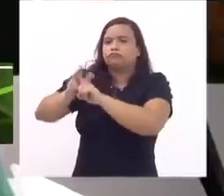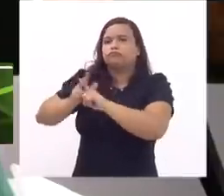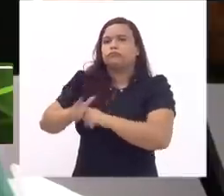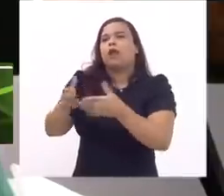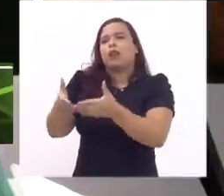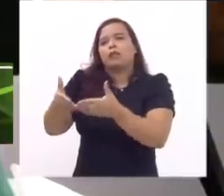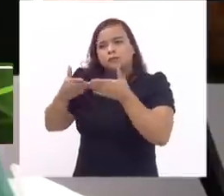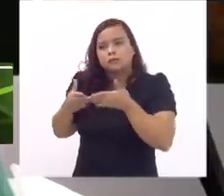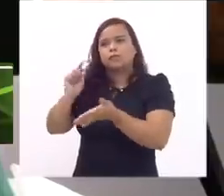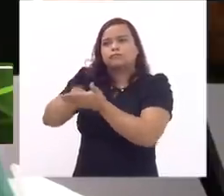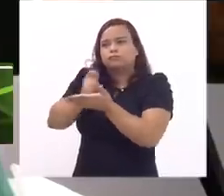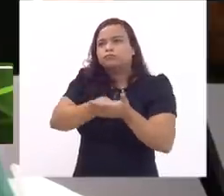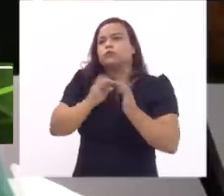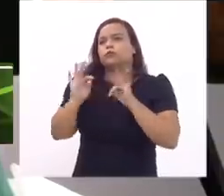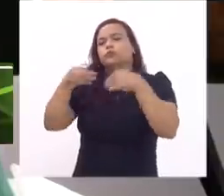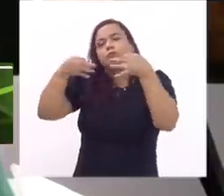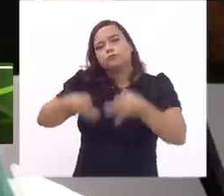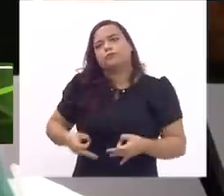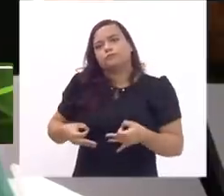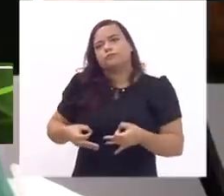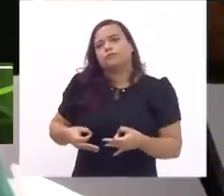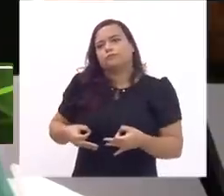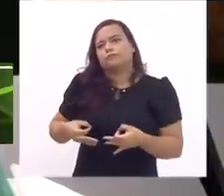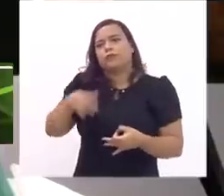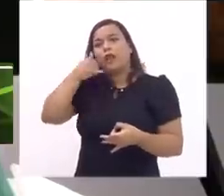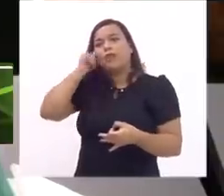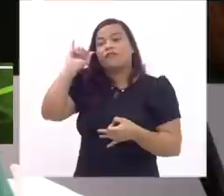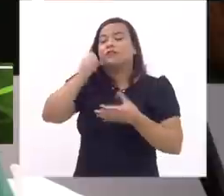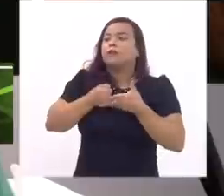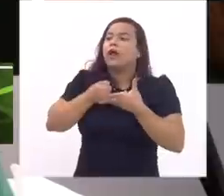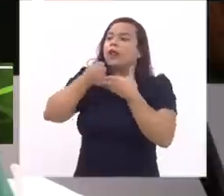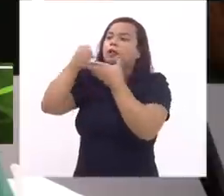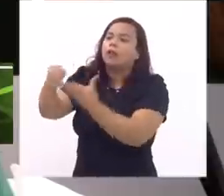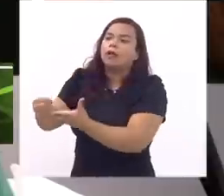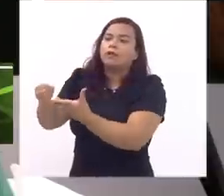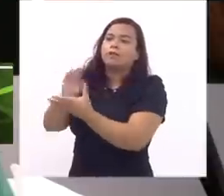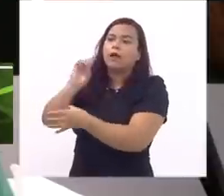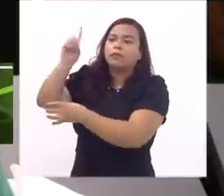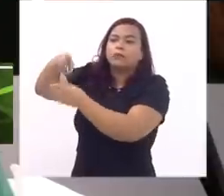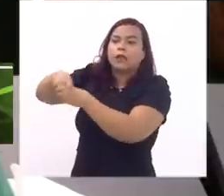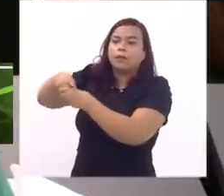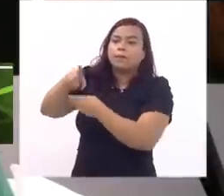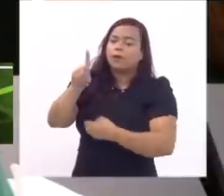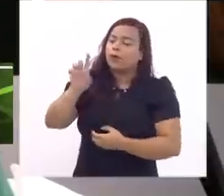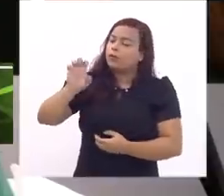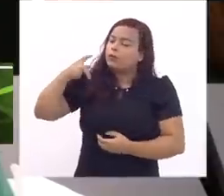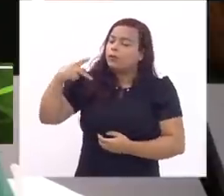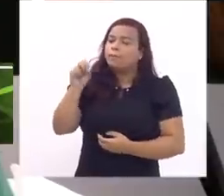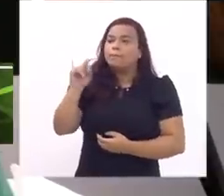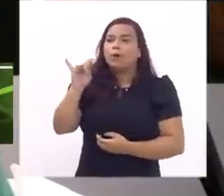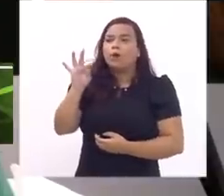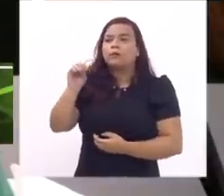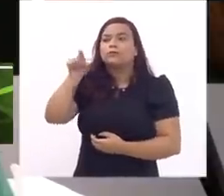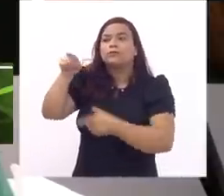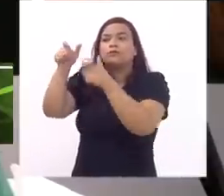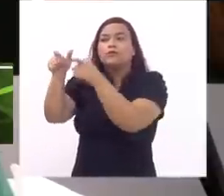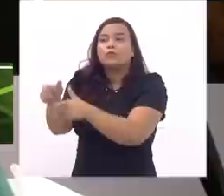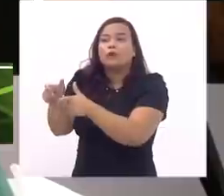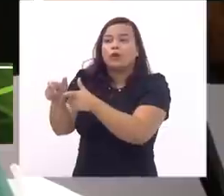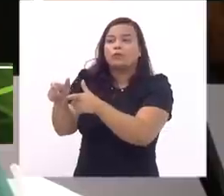licenciamento, do que ir para o depósito. Eu não acho que ele esteja infringindo o